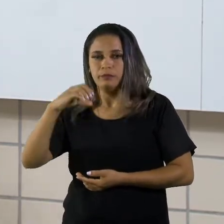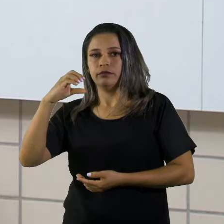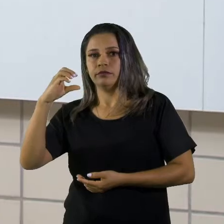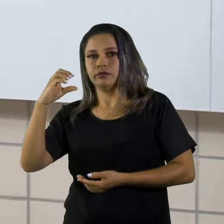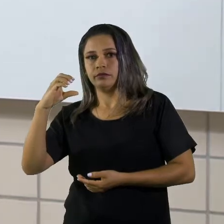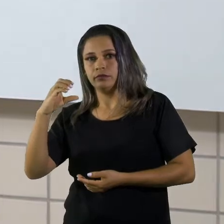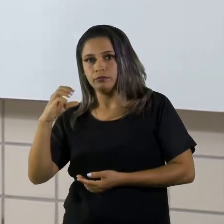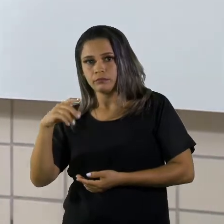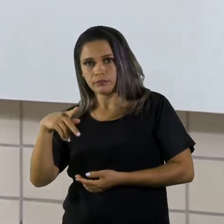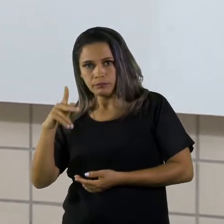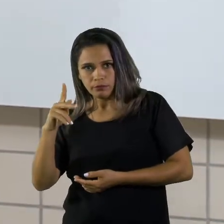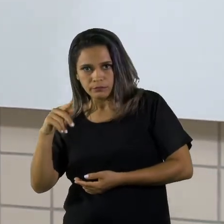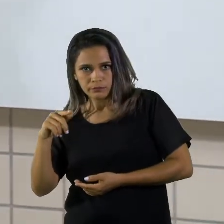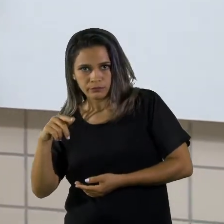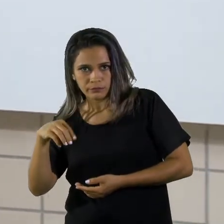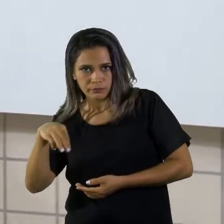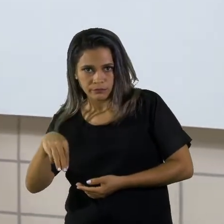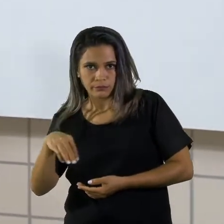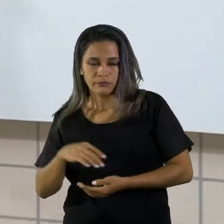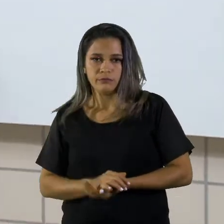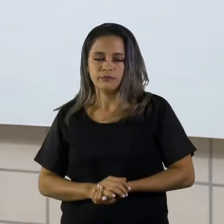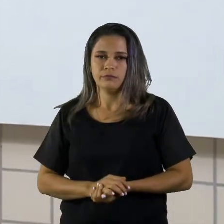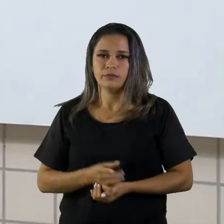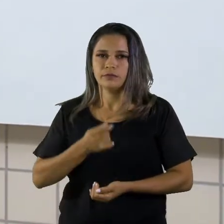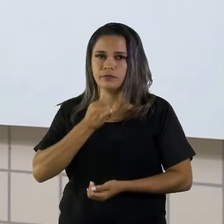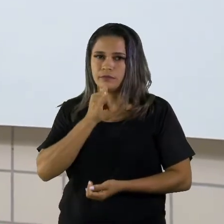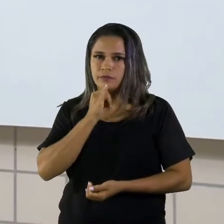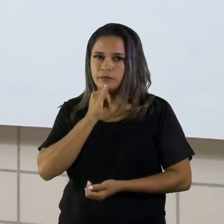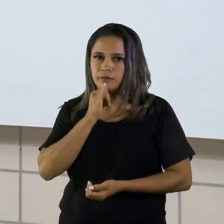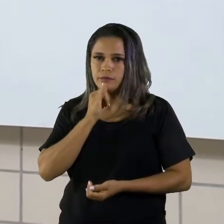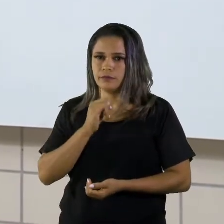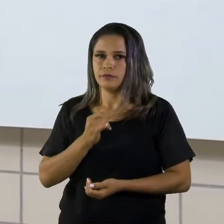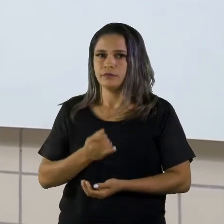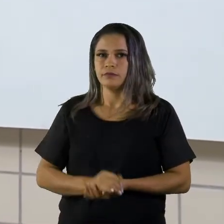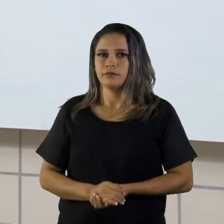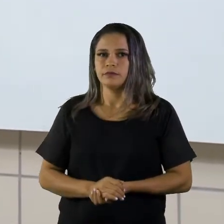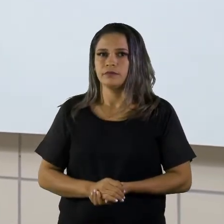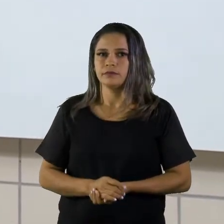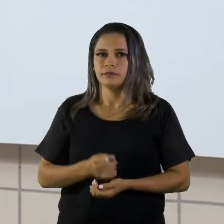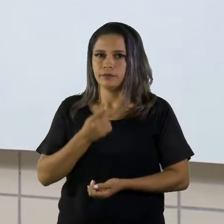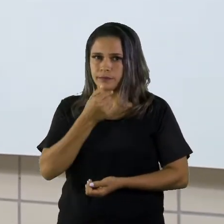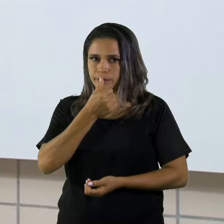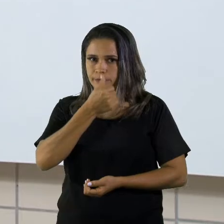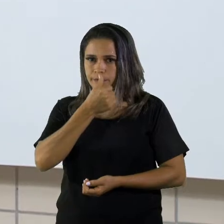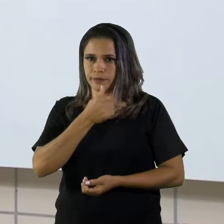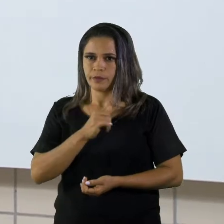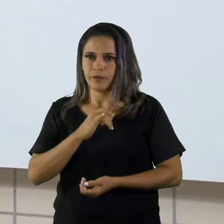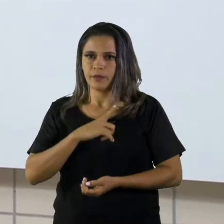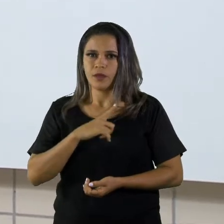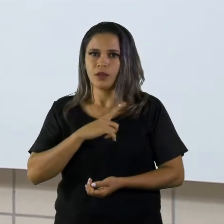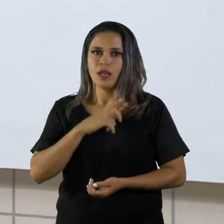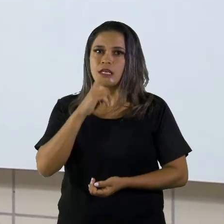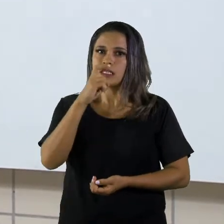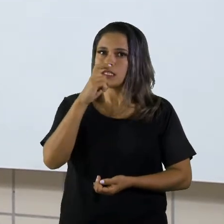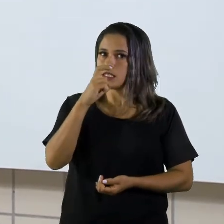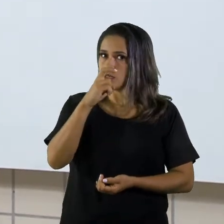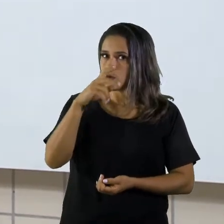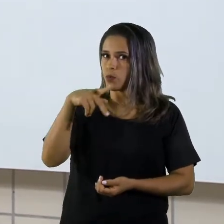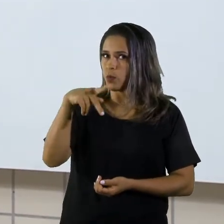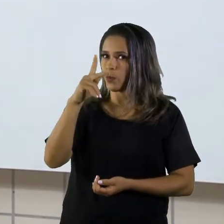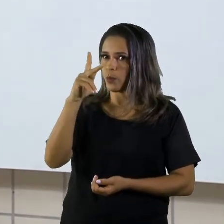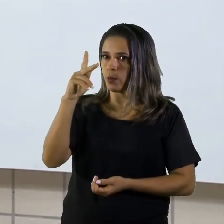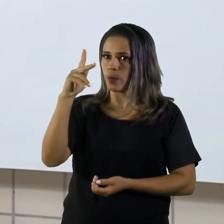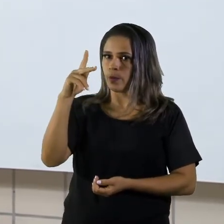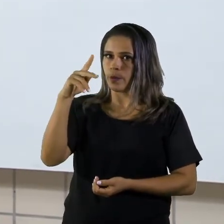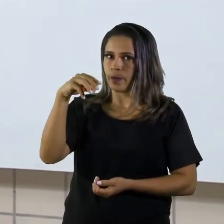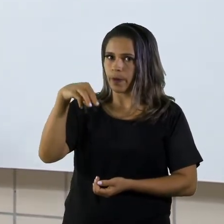ok? Vamos lá para o nosso primeiro exemplo. Olha só, se eu tenho 5 quilômetros e